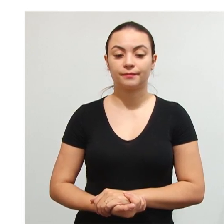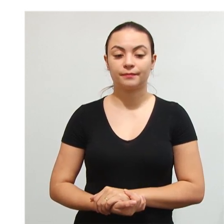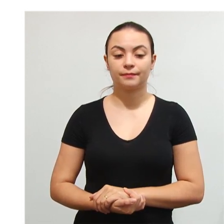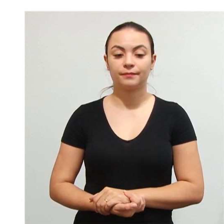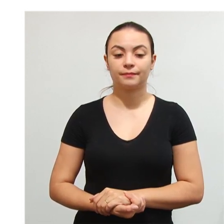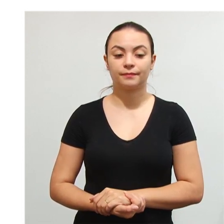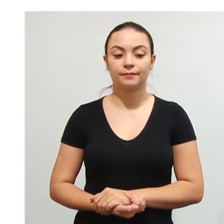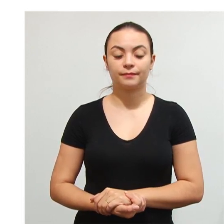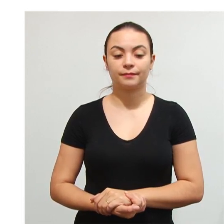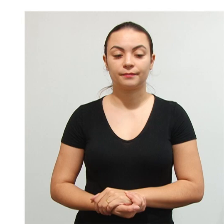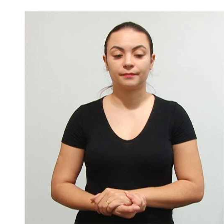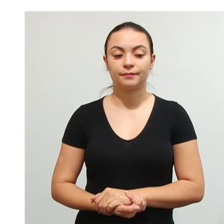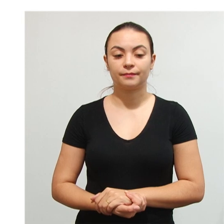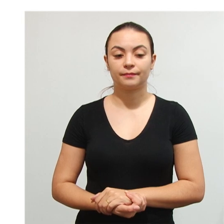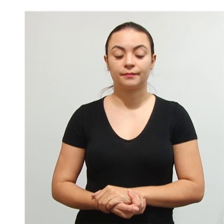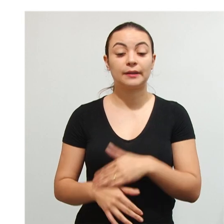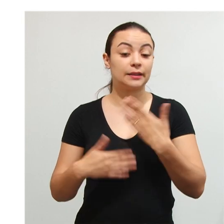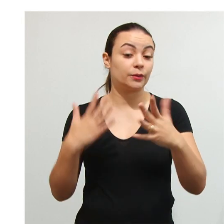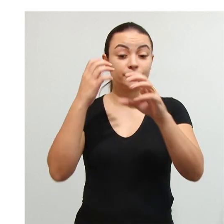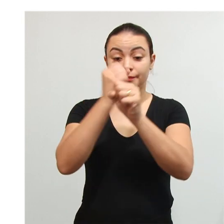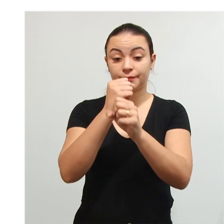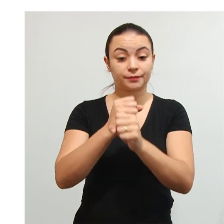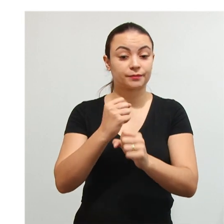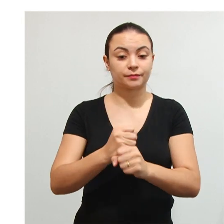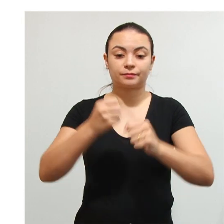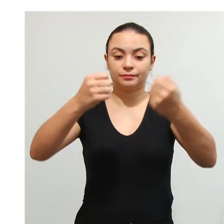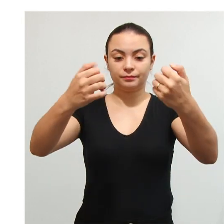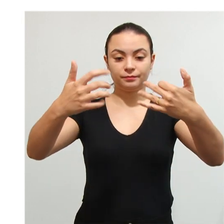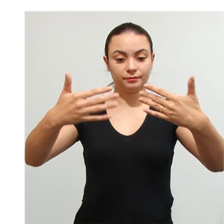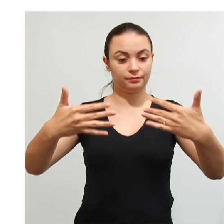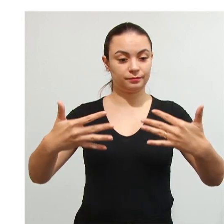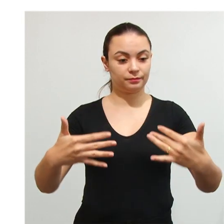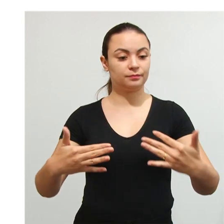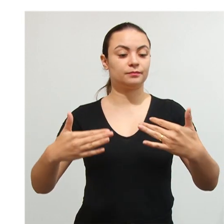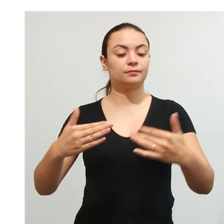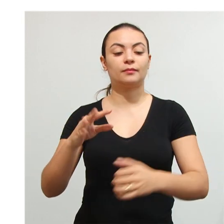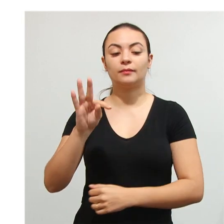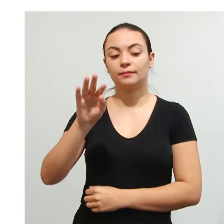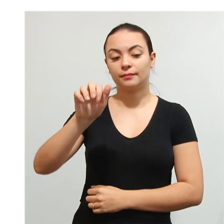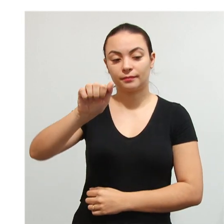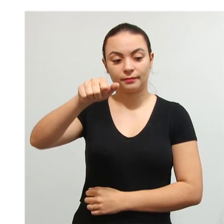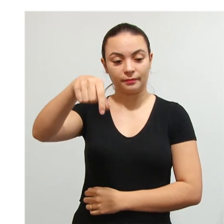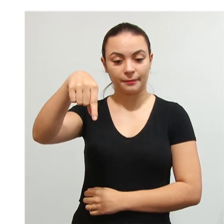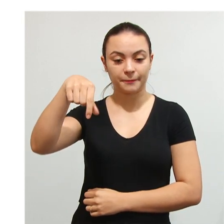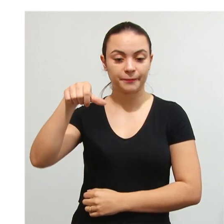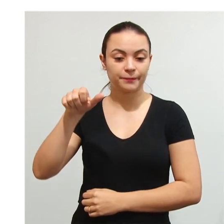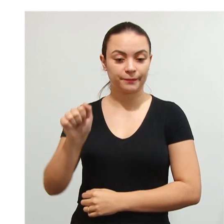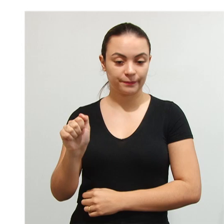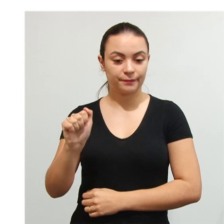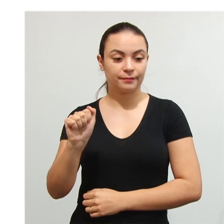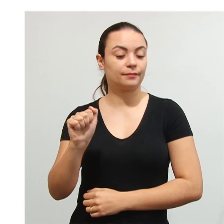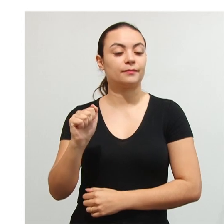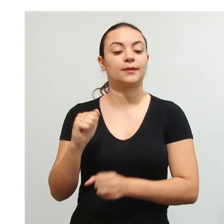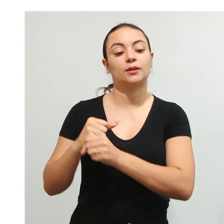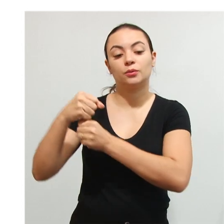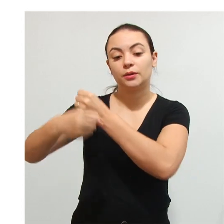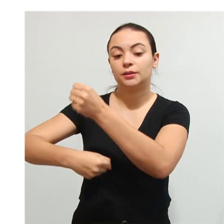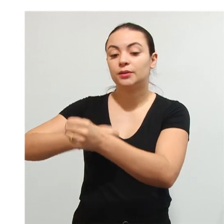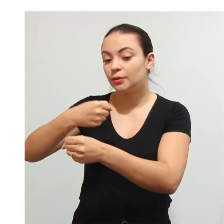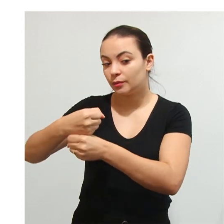um então fazendo esse cálculo a gente tem que a taxa anual é igual